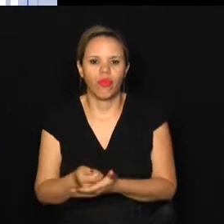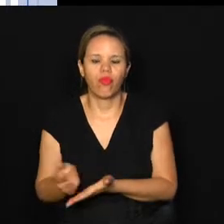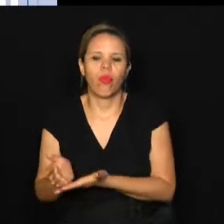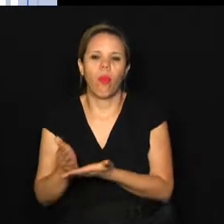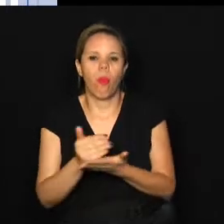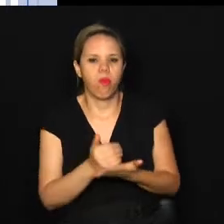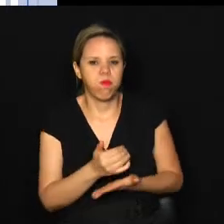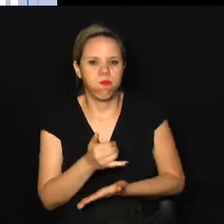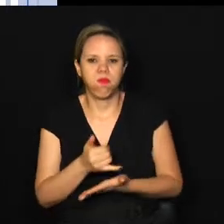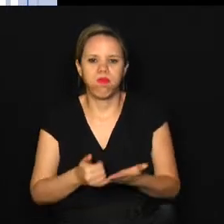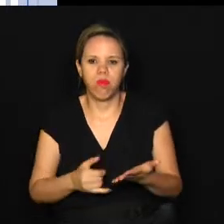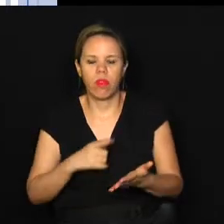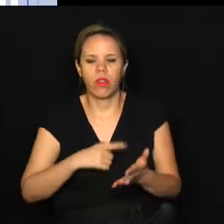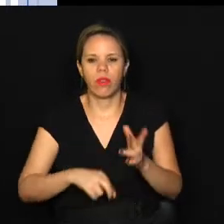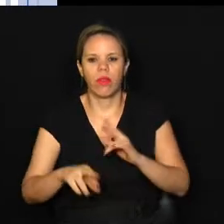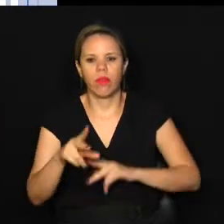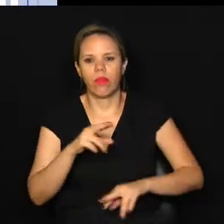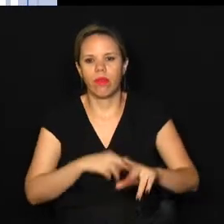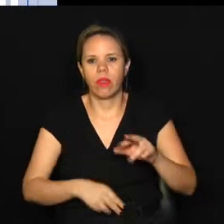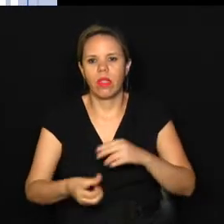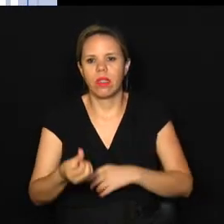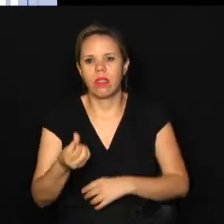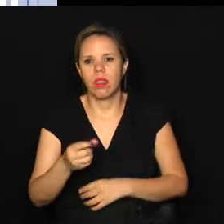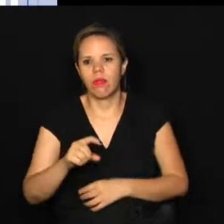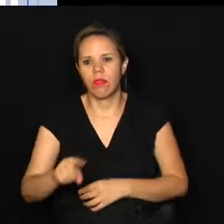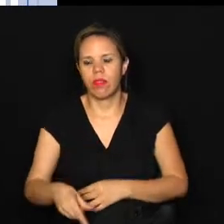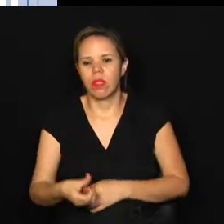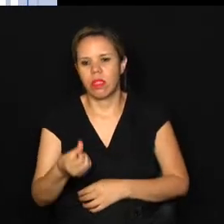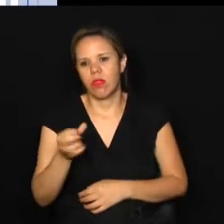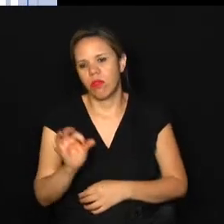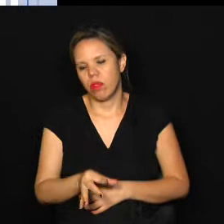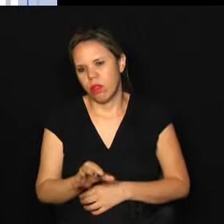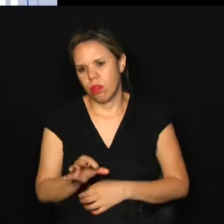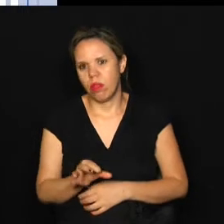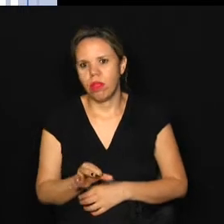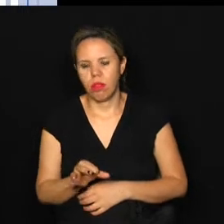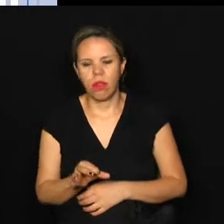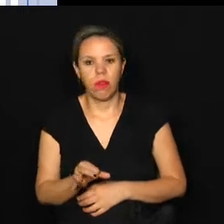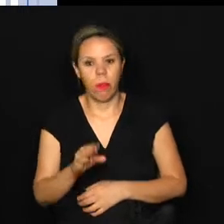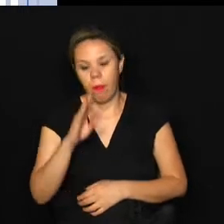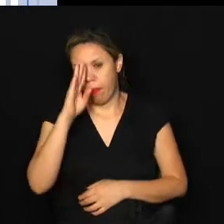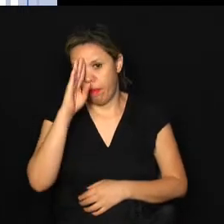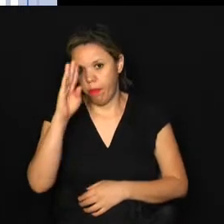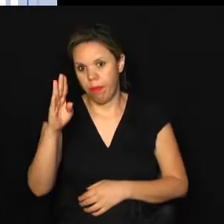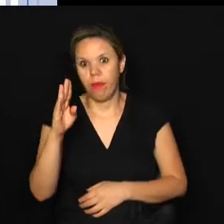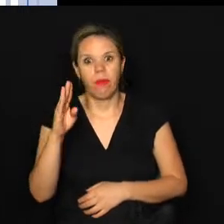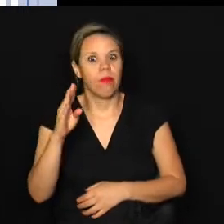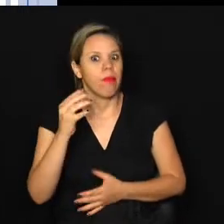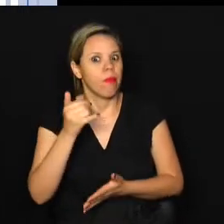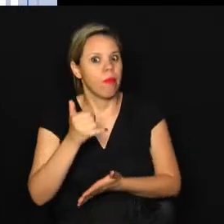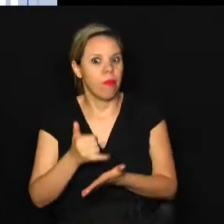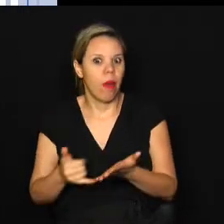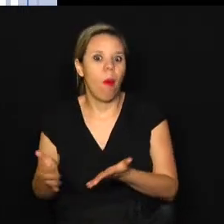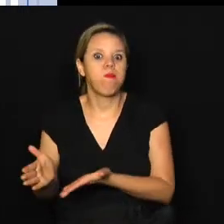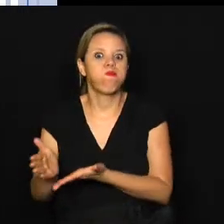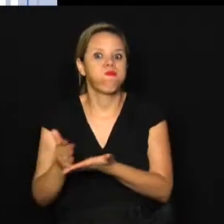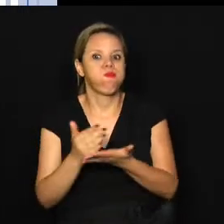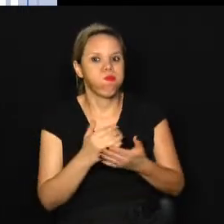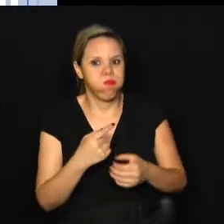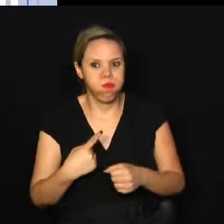onde ela teve uma variação de 6,6%. Então, vamos destacar aqui principalmente os impostos que são arrecadados pelo